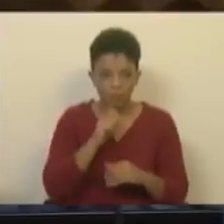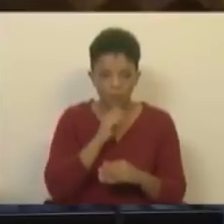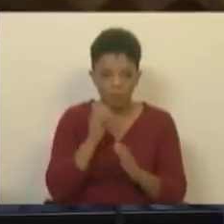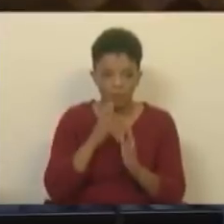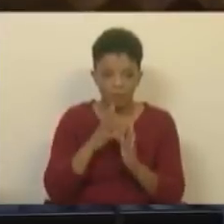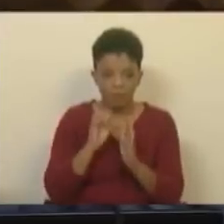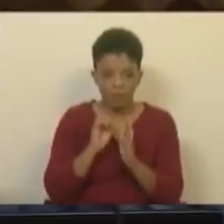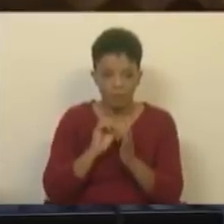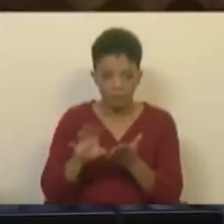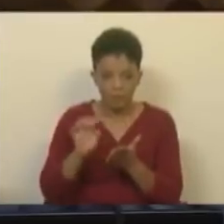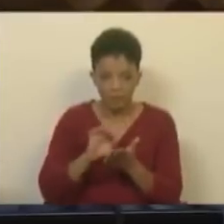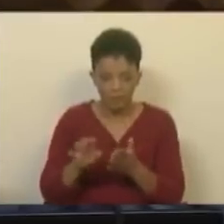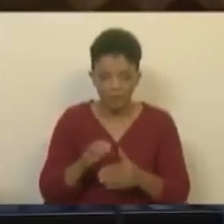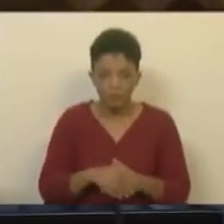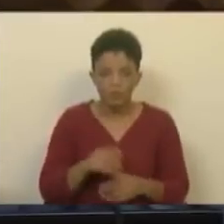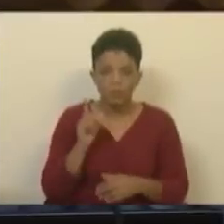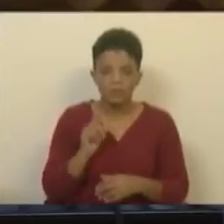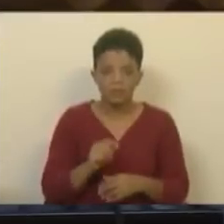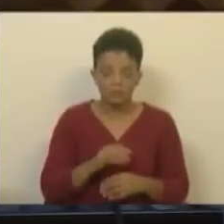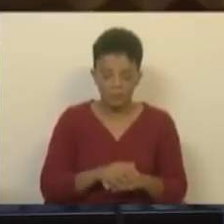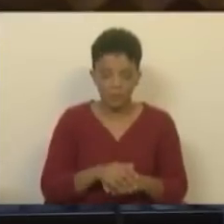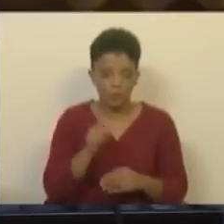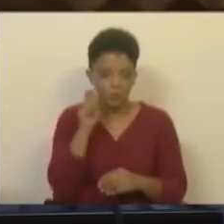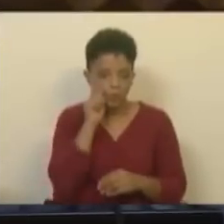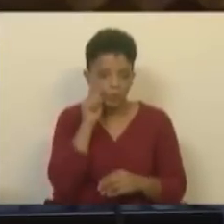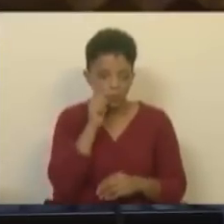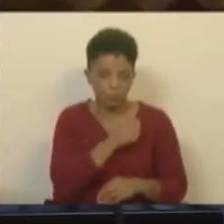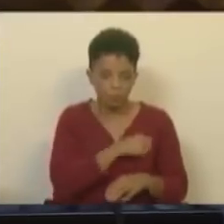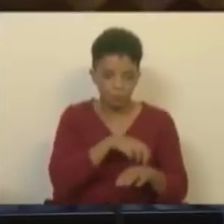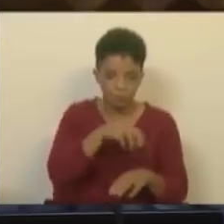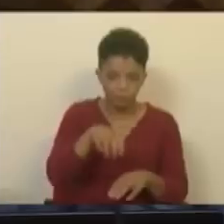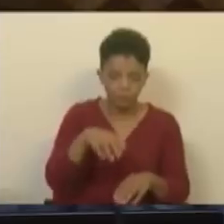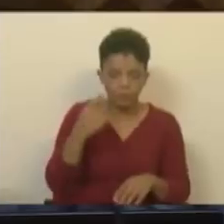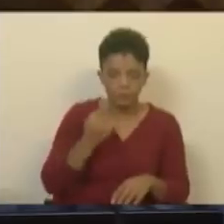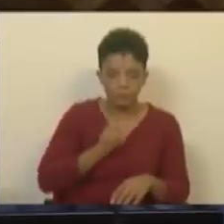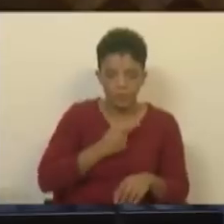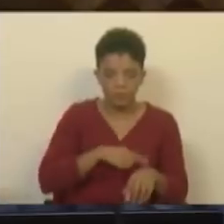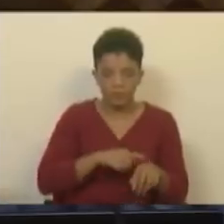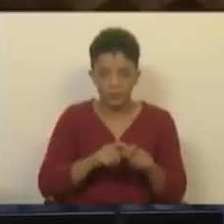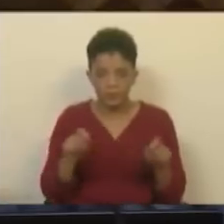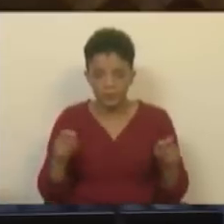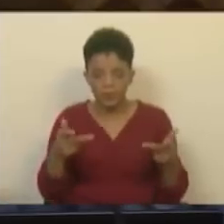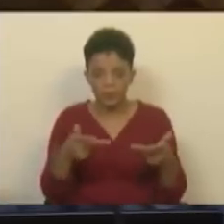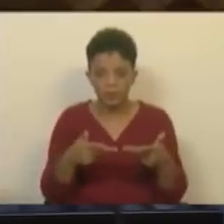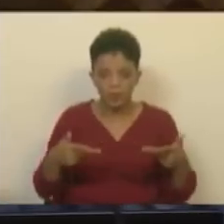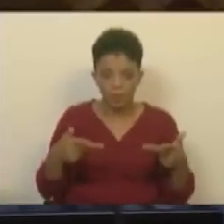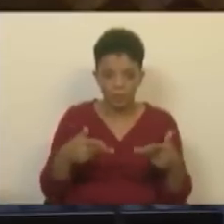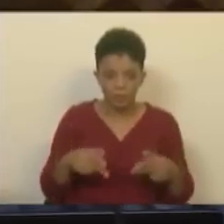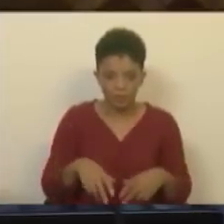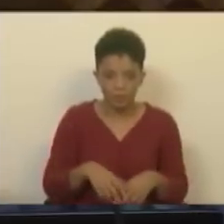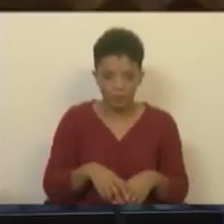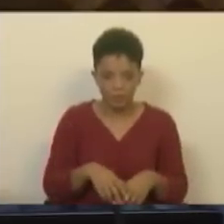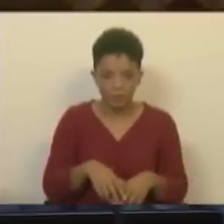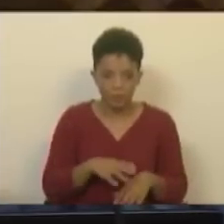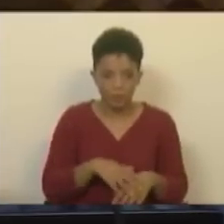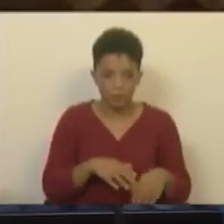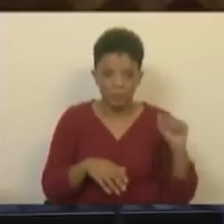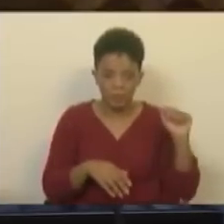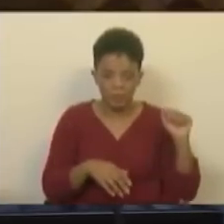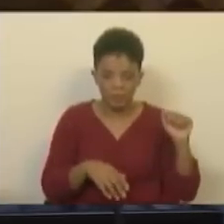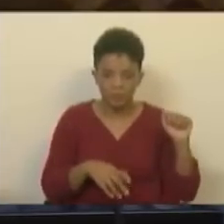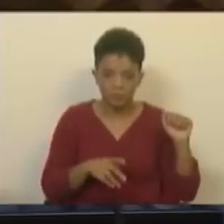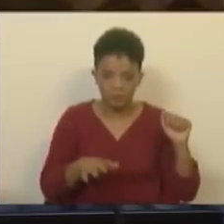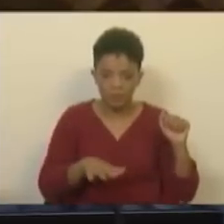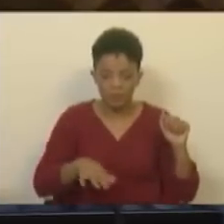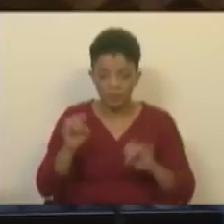e um bom de imobiliário e turismo com período onde tivemos que executar um programa da troika deixado pelo partido socialista